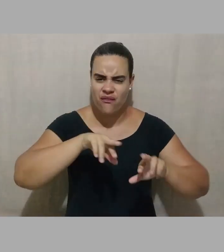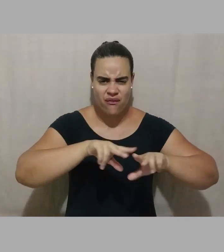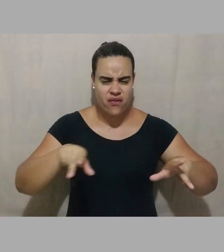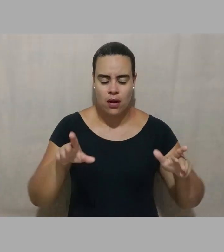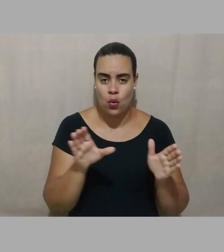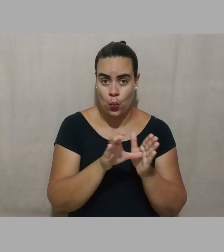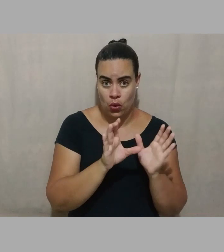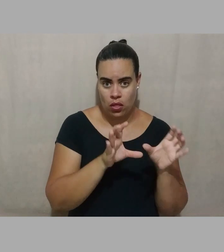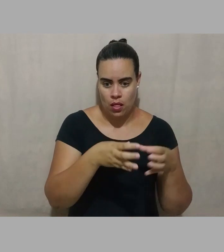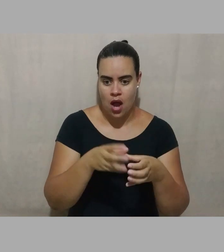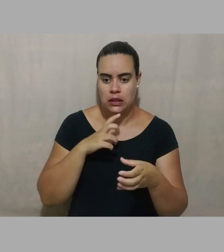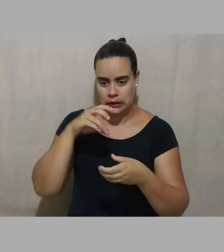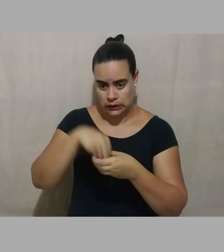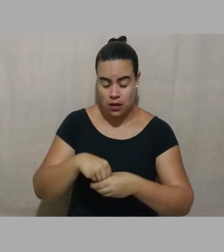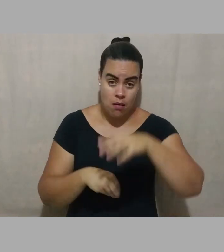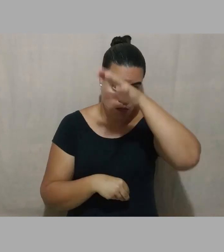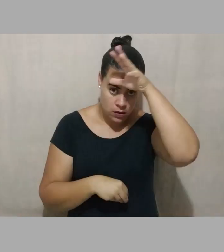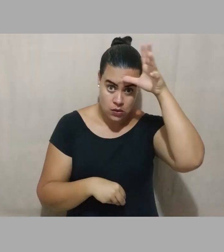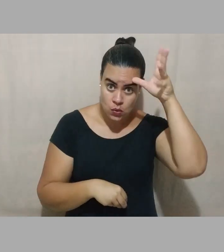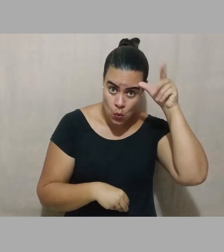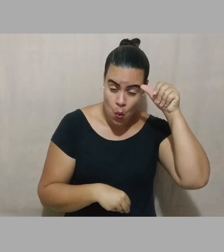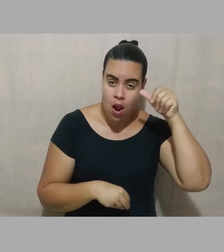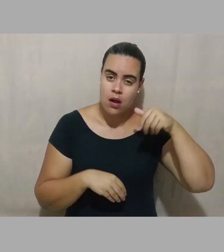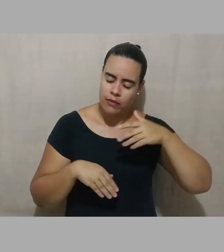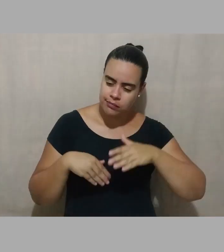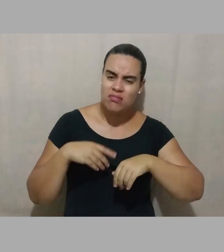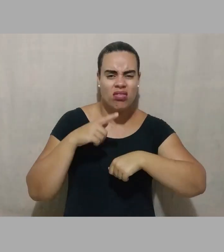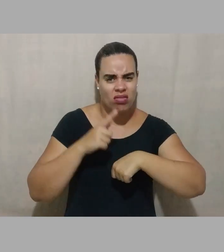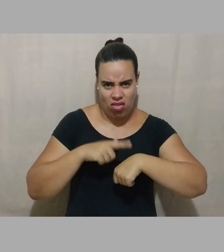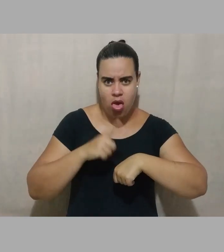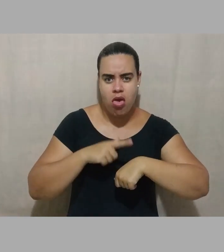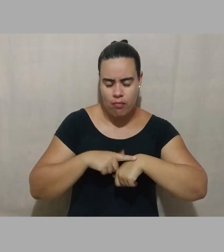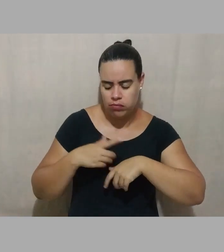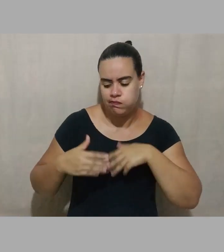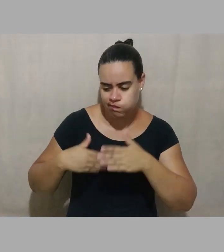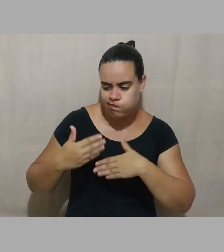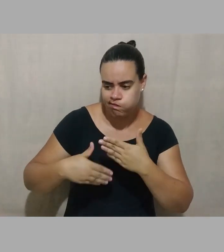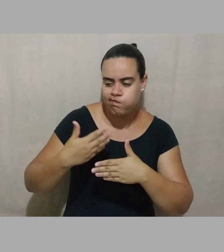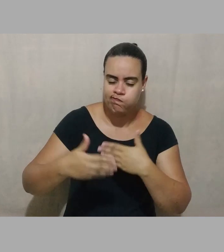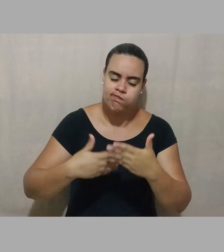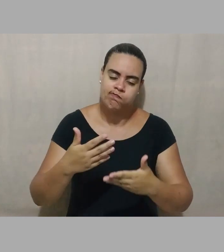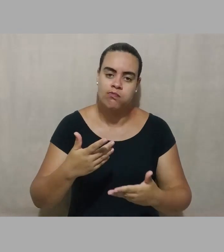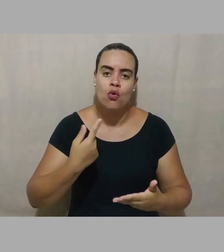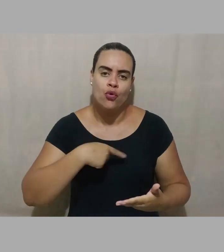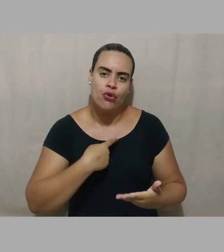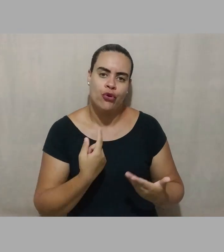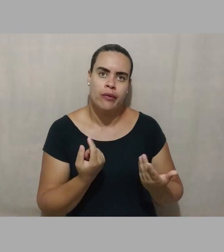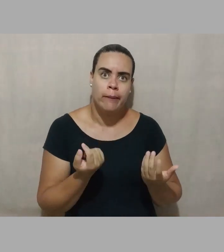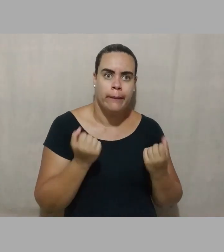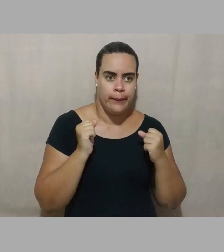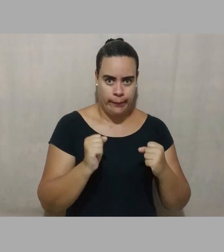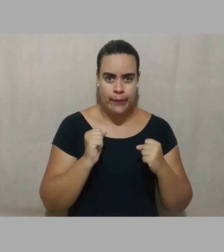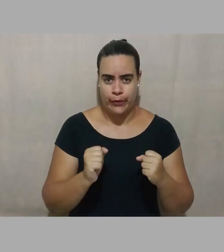imaginários de diversas comunidades que vivem na Amazônia, né, e que eles foram se configurando ao longo dos tempos, né, e que a gente